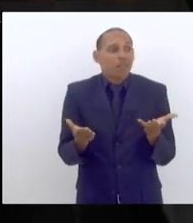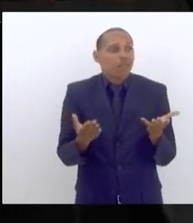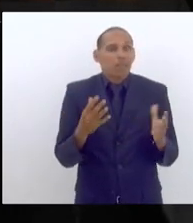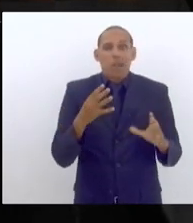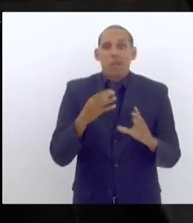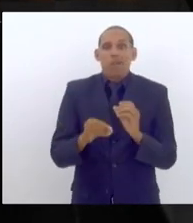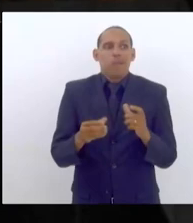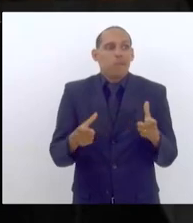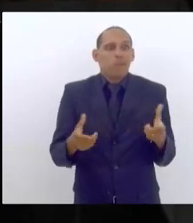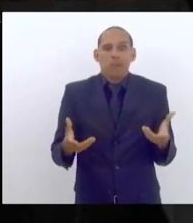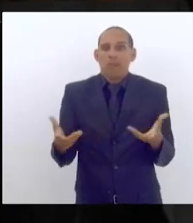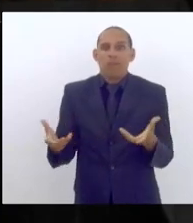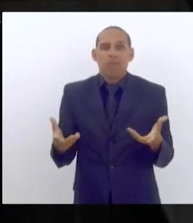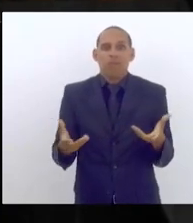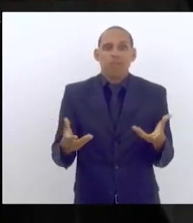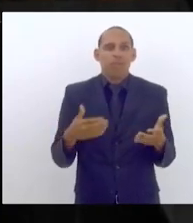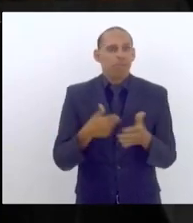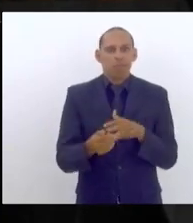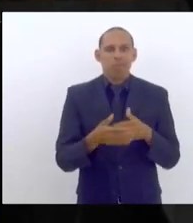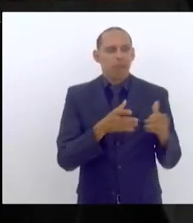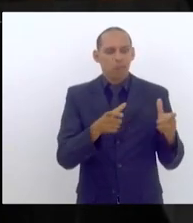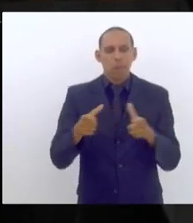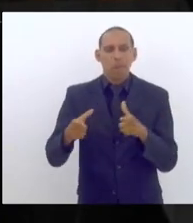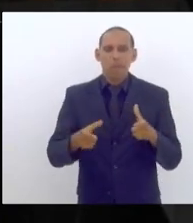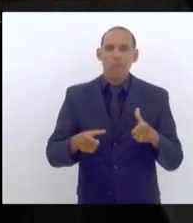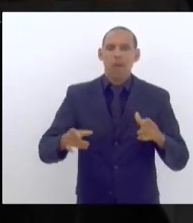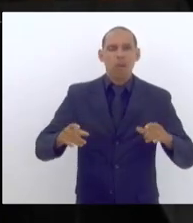o cidadão está afetado.